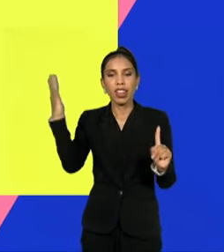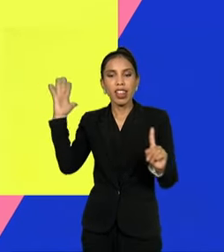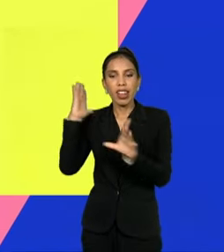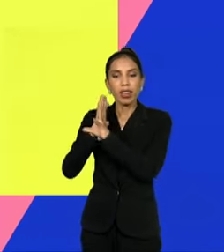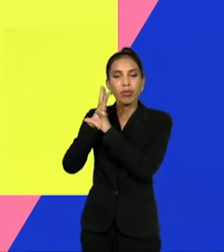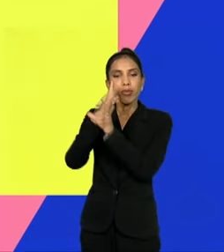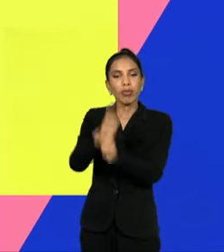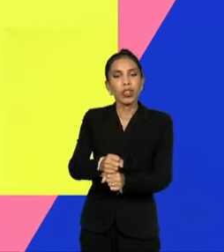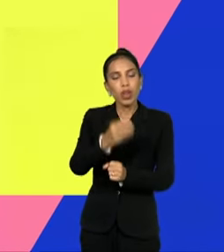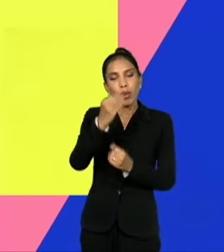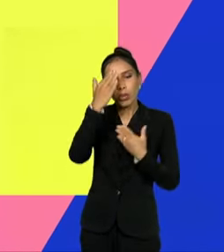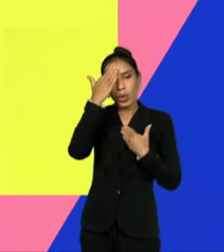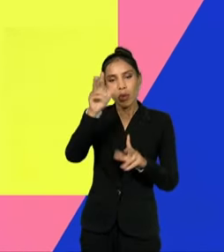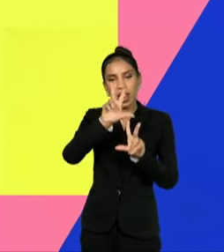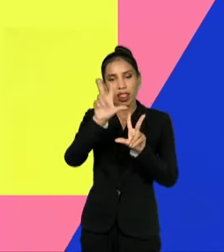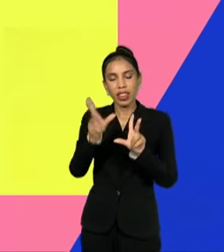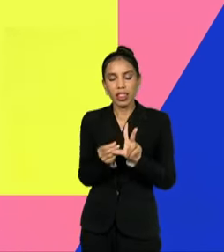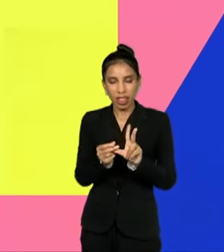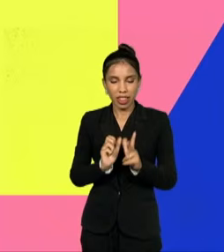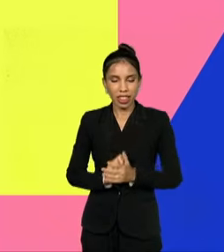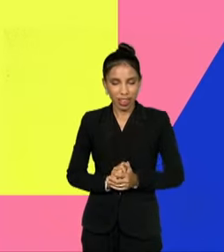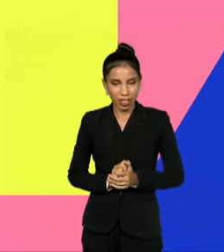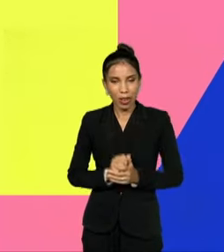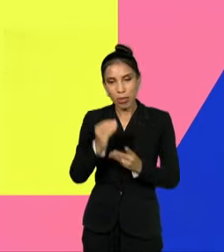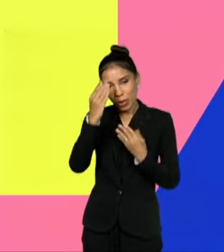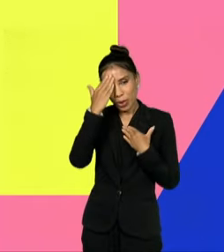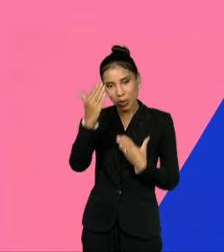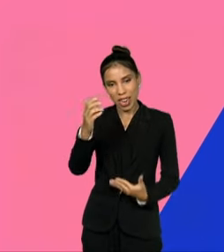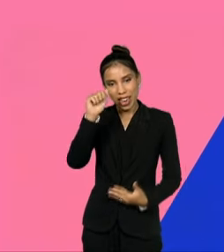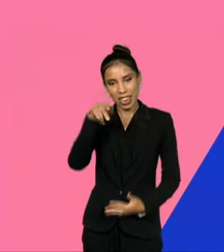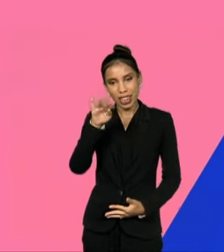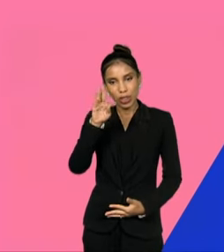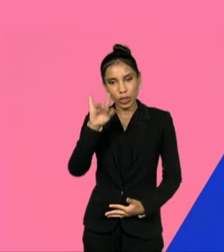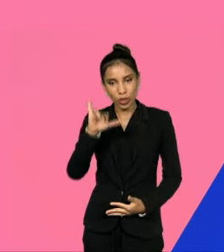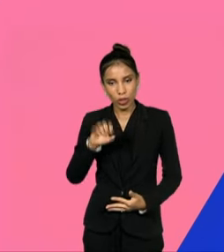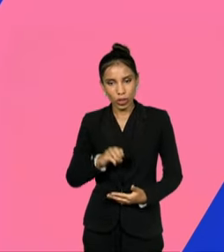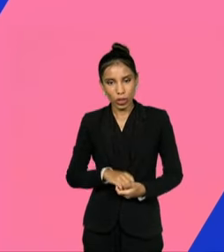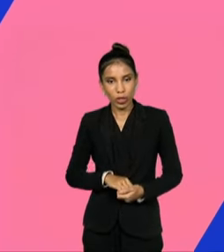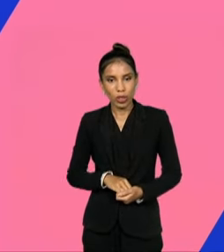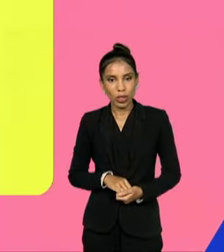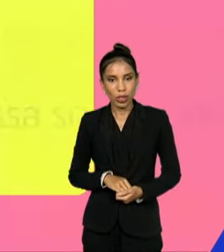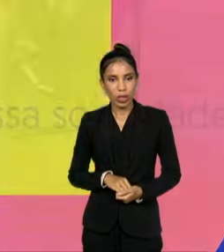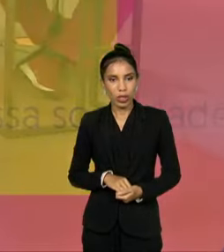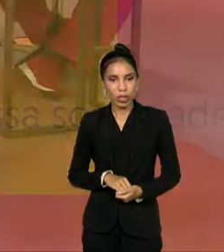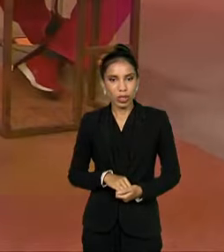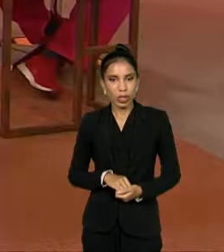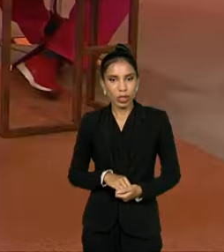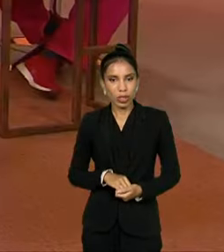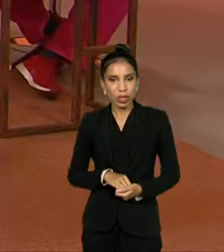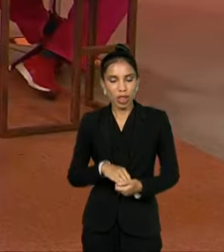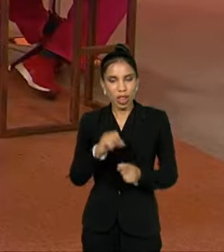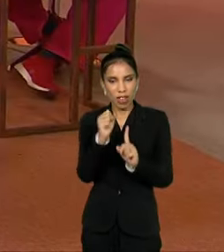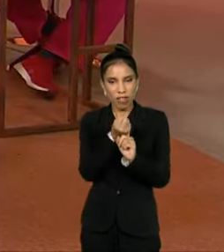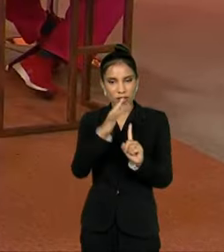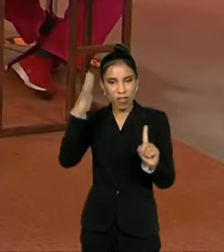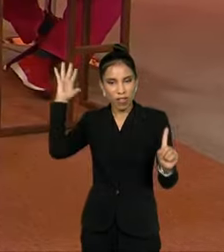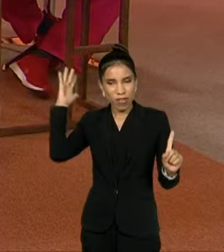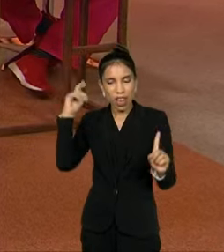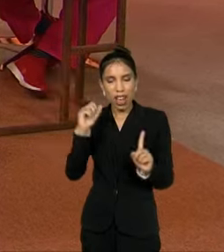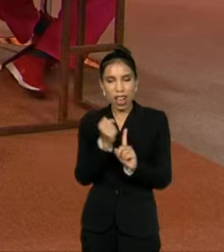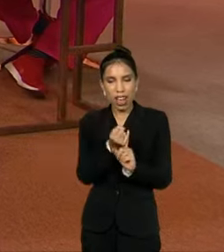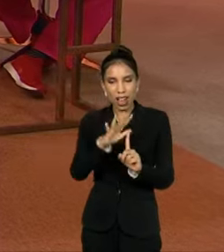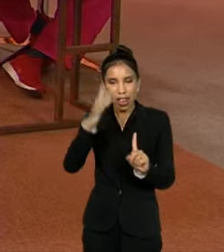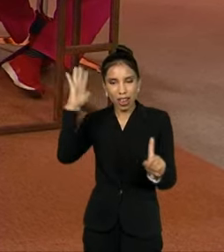legado. Obrigada, TV Brasil. Muito obrigada, Antônio. Muito obrigada. Essa imagem dela como farol... É, ficou é